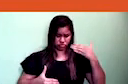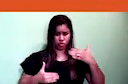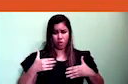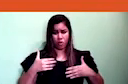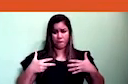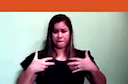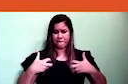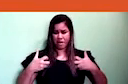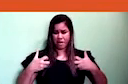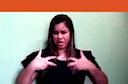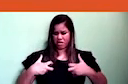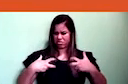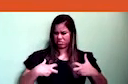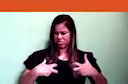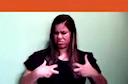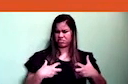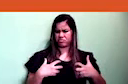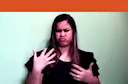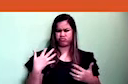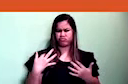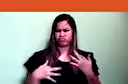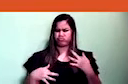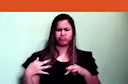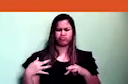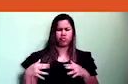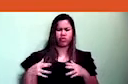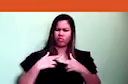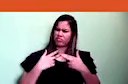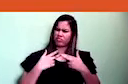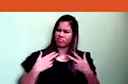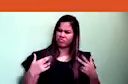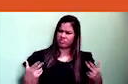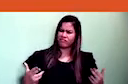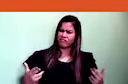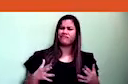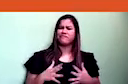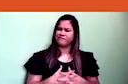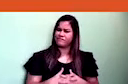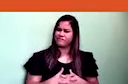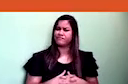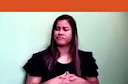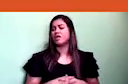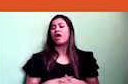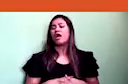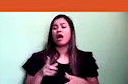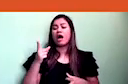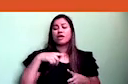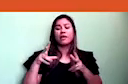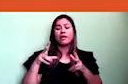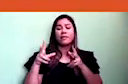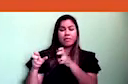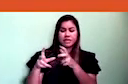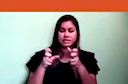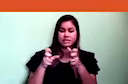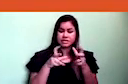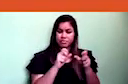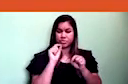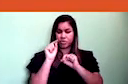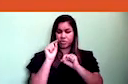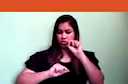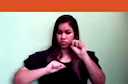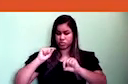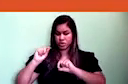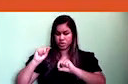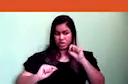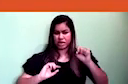perceber que a nossa situação, né, ou a nossa reação frente àquela